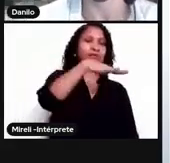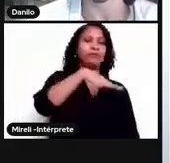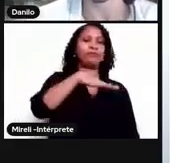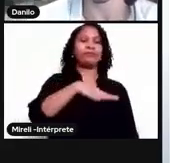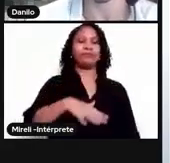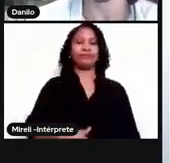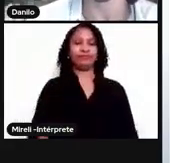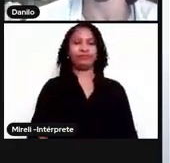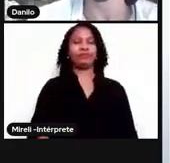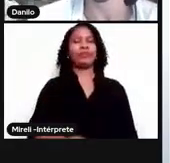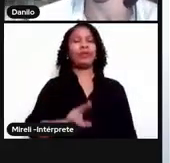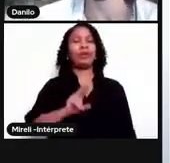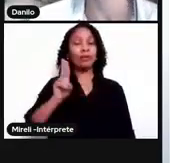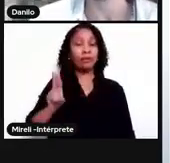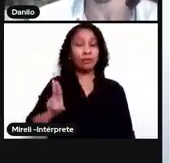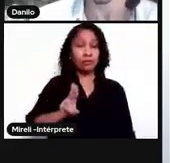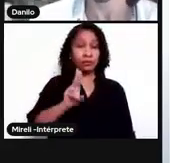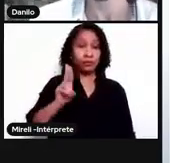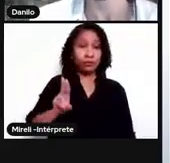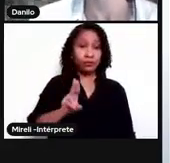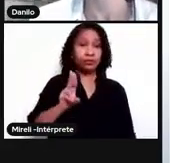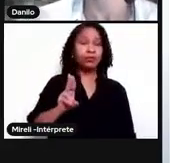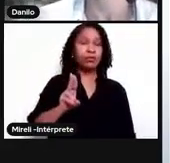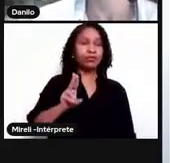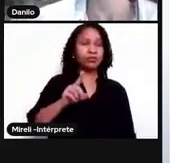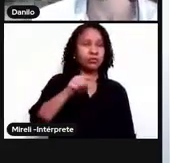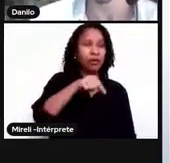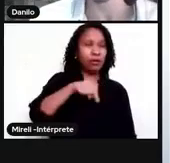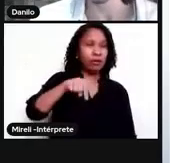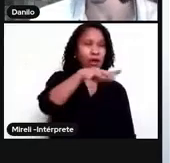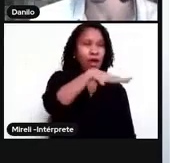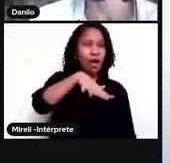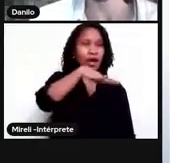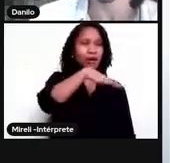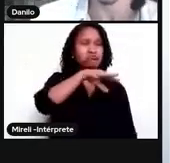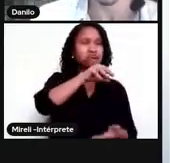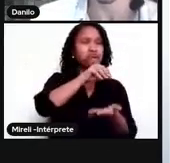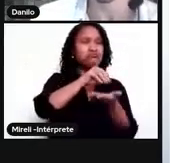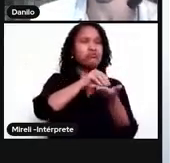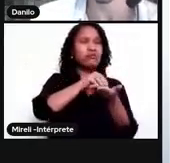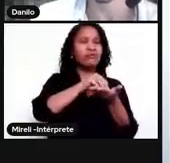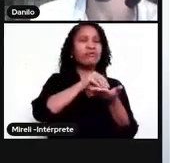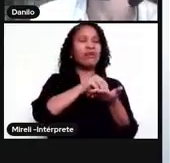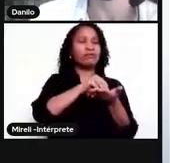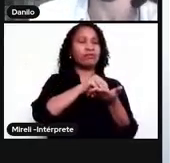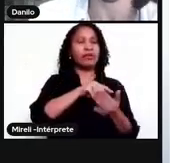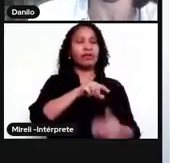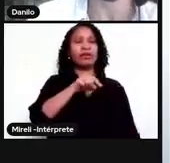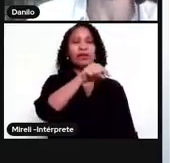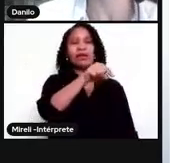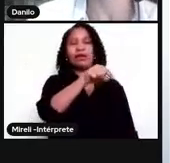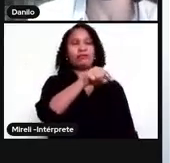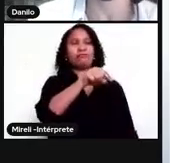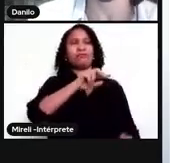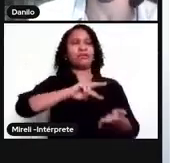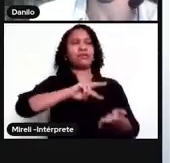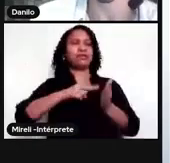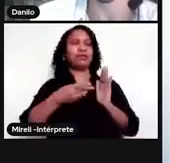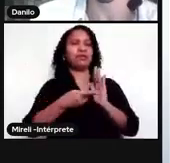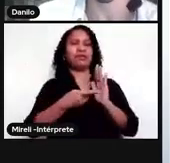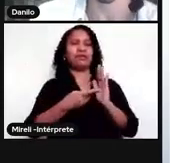ele utiliza dessa pseudo-ausência para dizer em alguns locais em que as espécies elas não ocorrem,